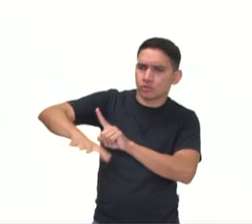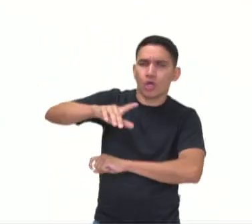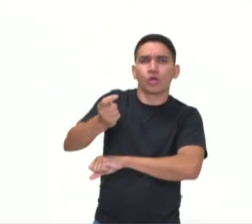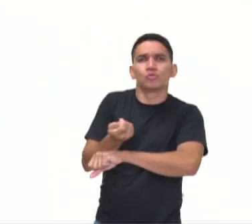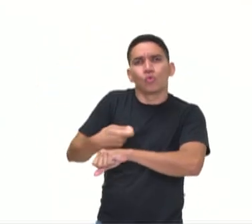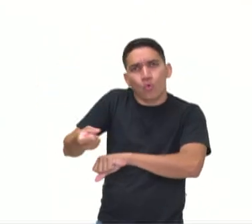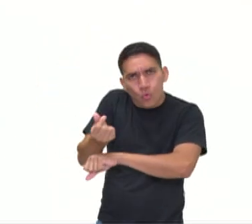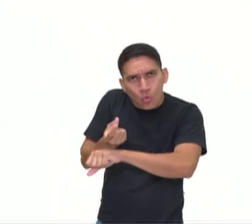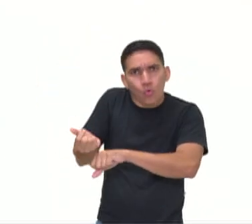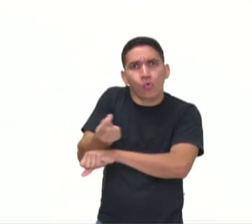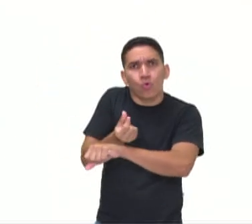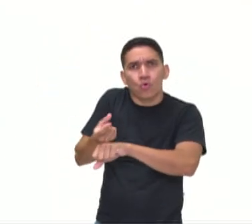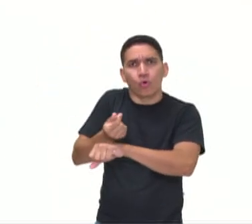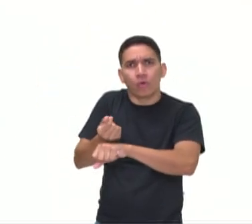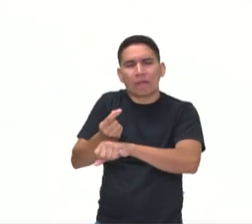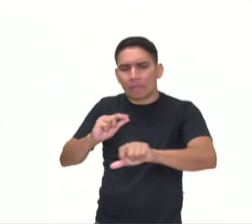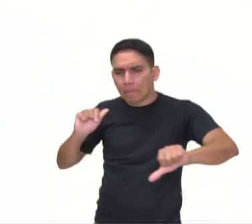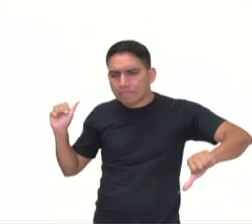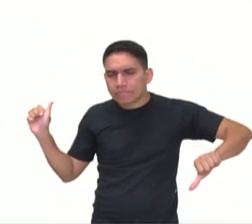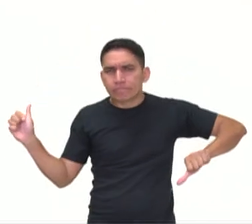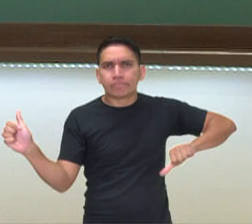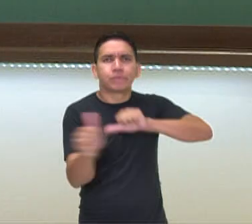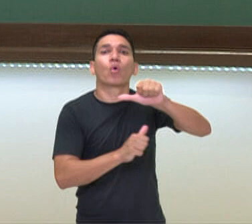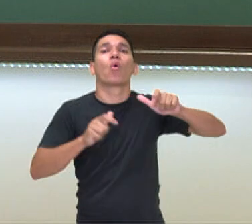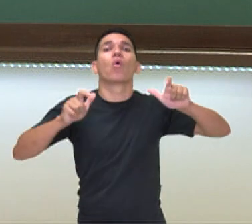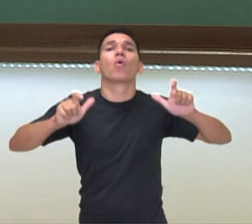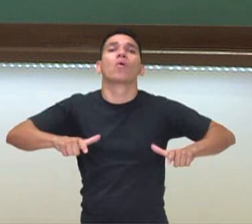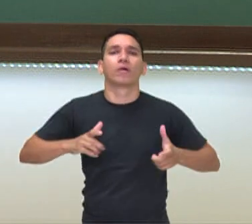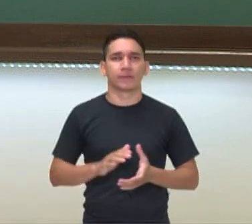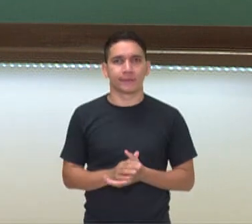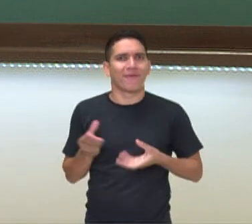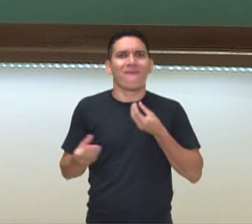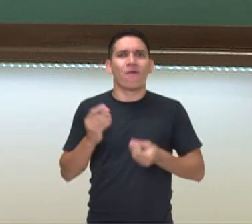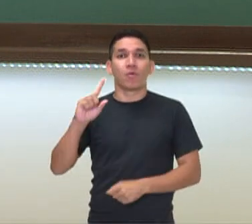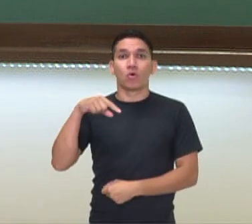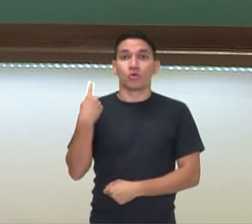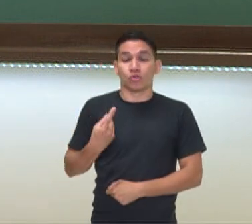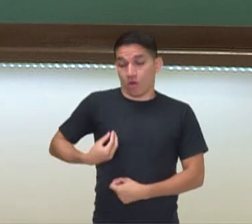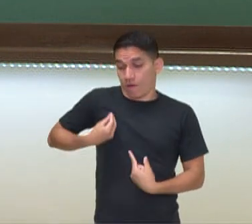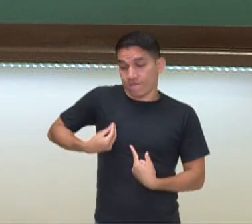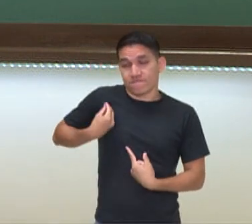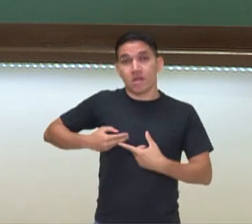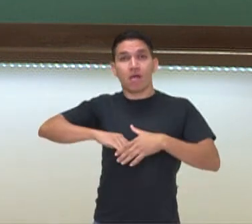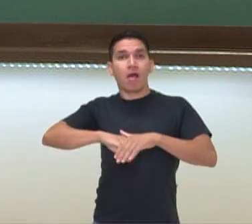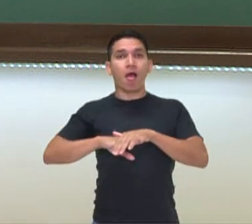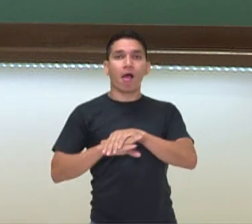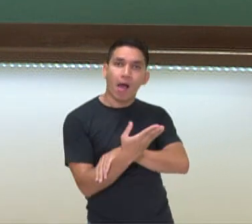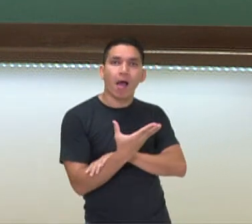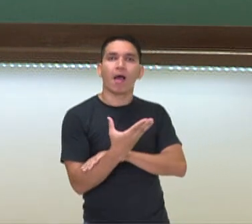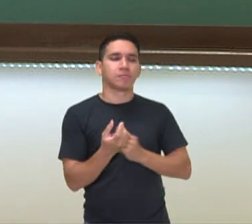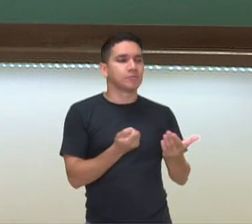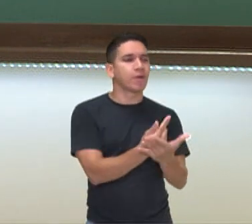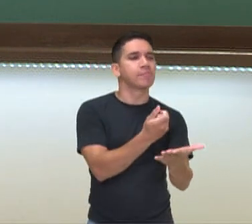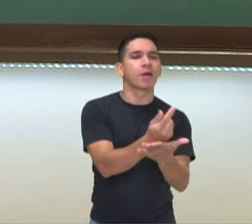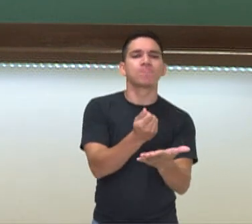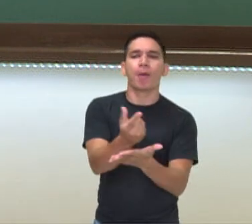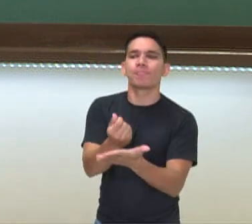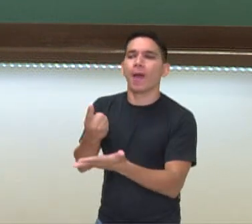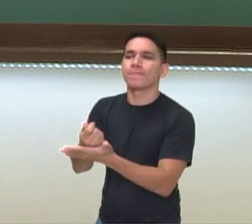consumo transforma a paisagem. Como que o nosso modo de vida, o nosso modo de consumo,